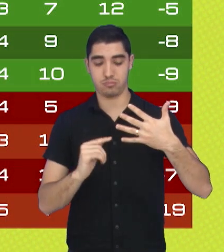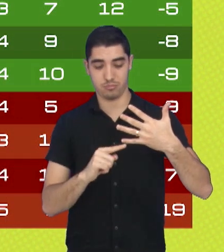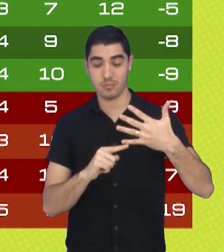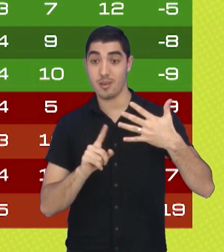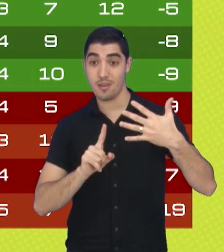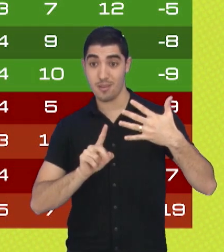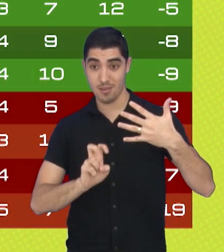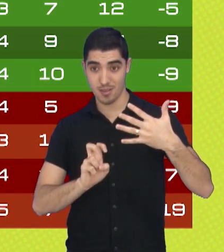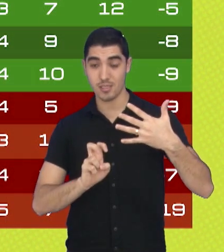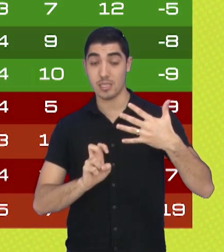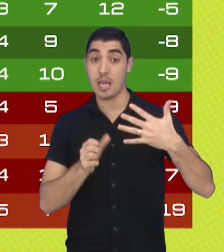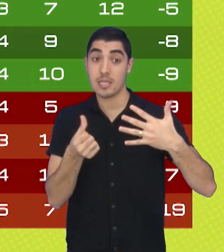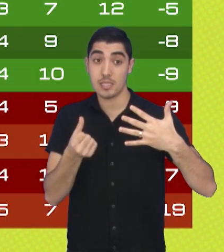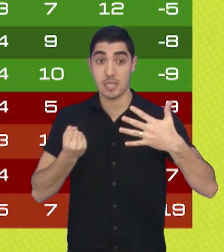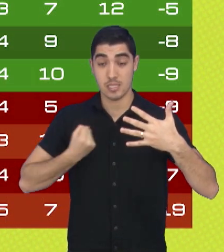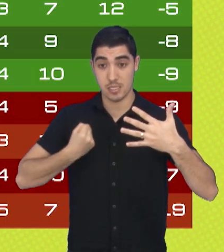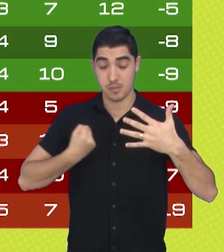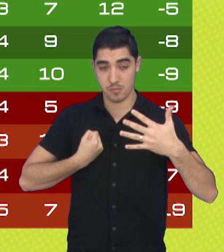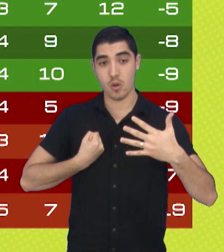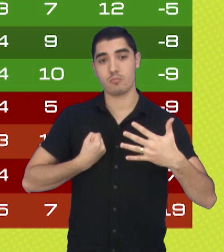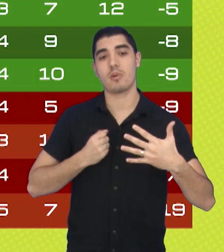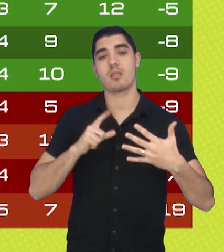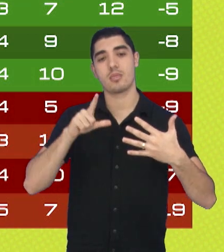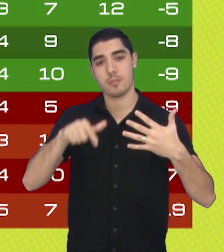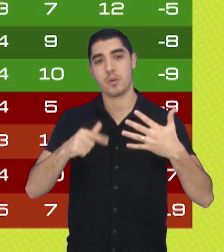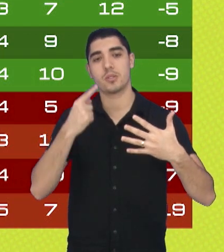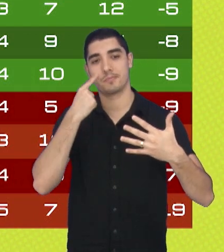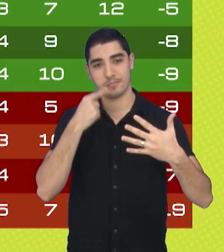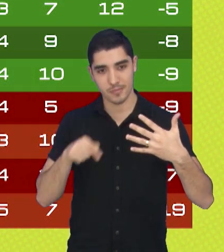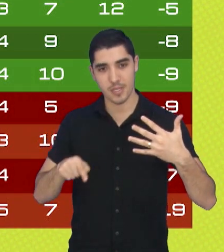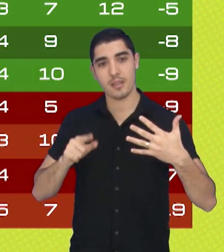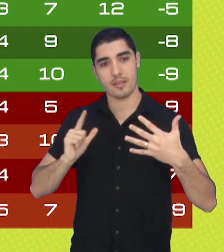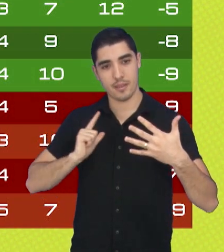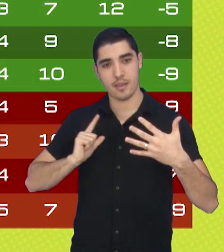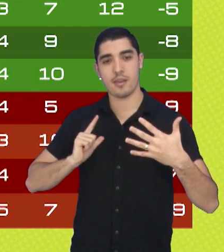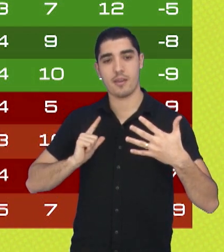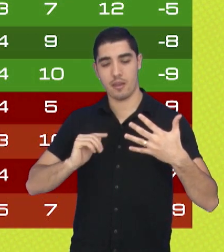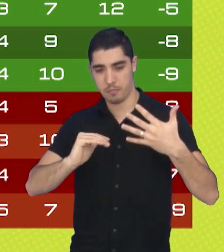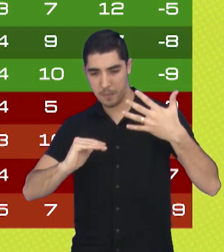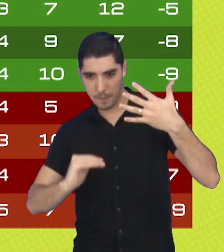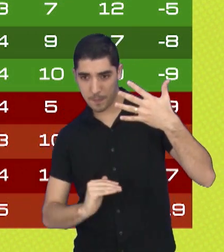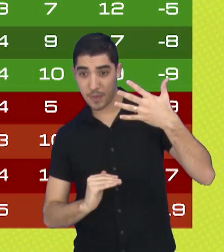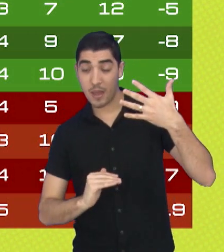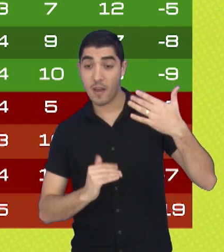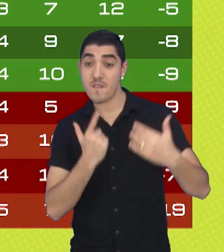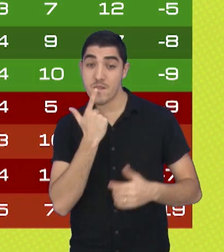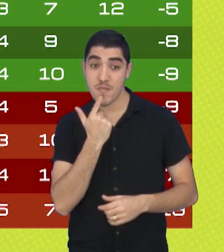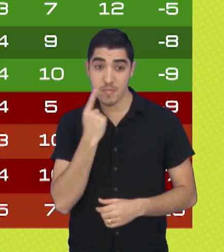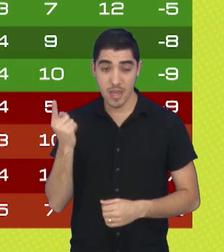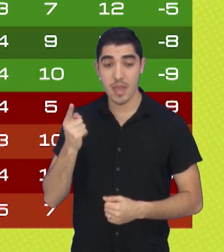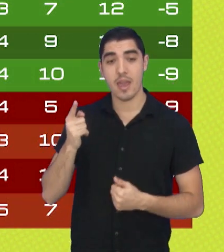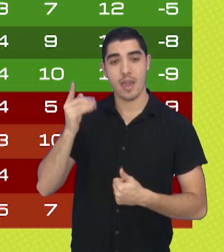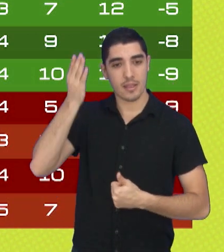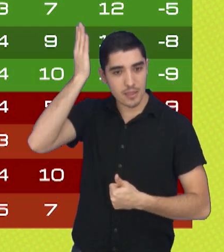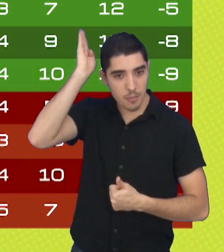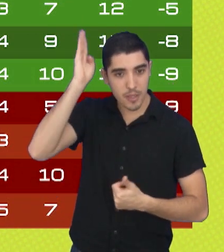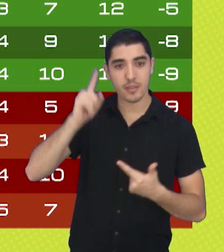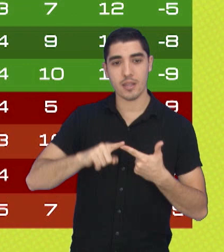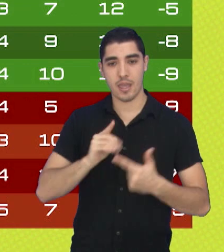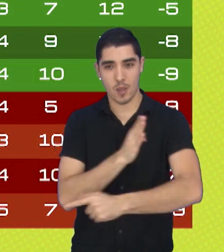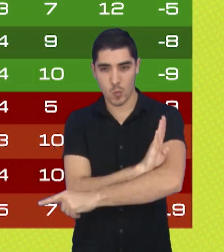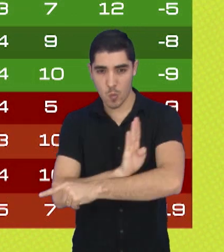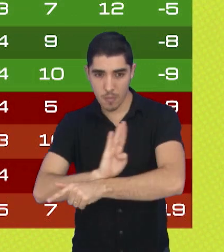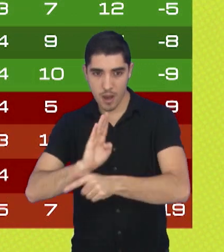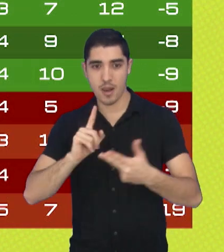15º, agora com 6 pontos ganhos. E aí vem a sequência ali da classificação. Lá embaixo, zona de rebaixamento, Taubaté, Tubarão, Açueva e